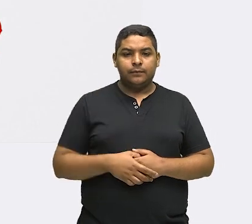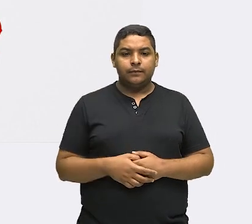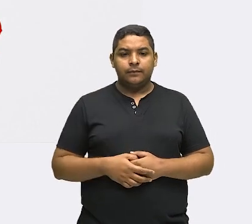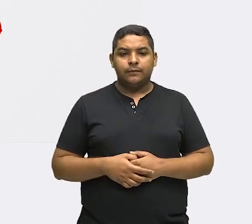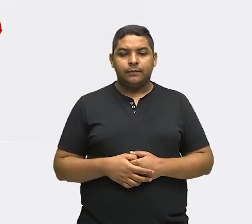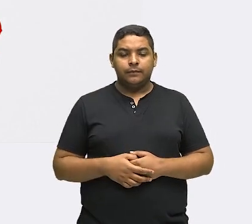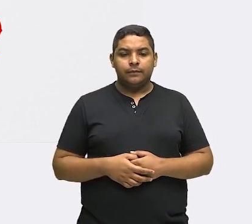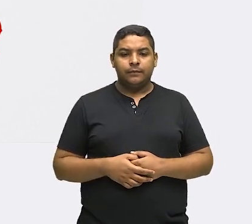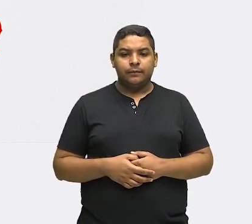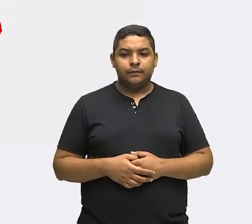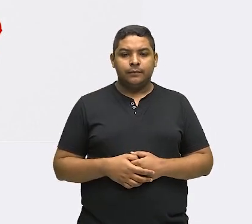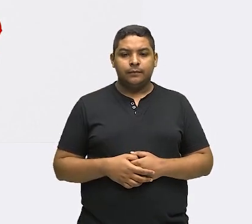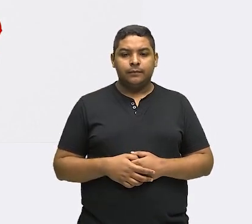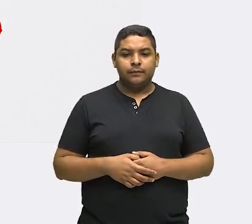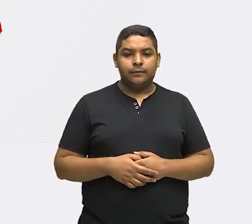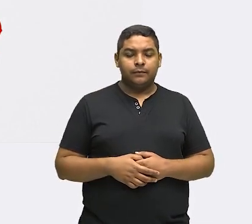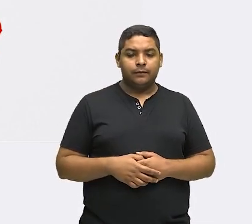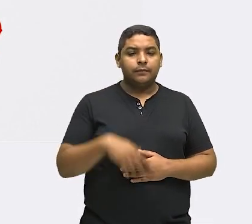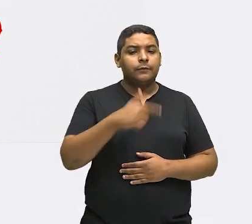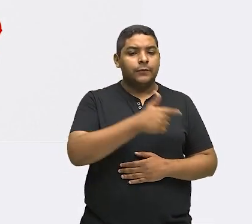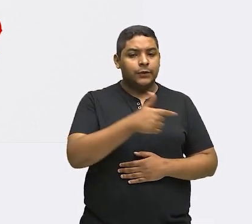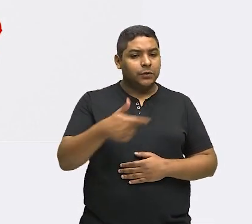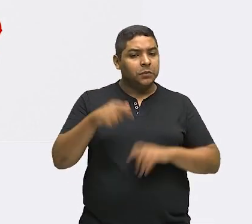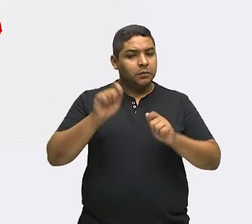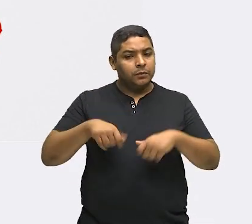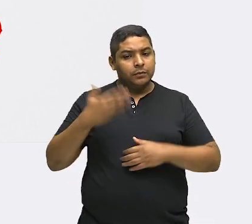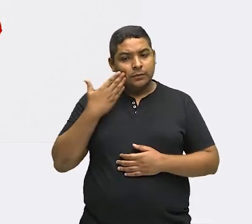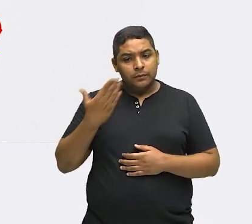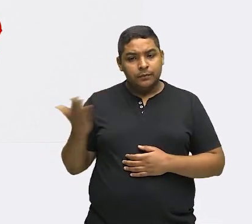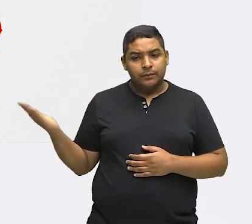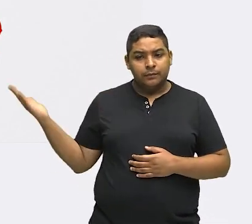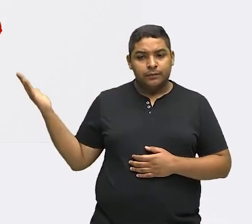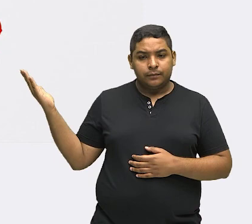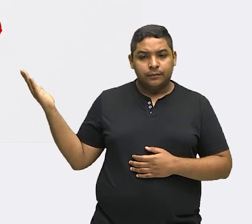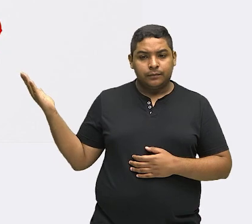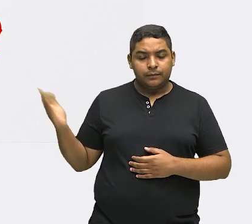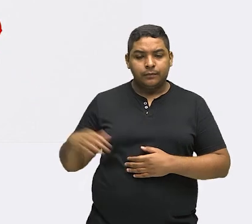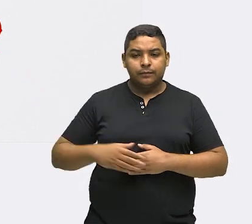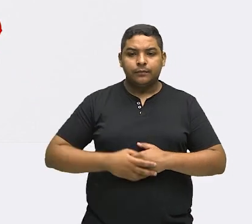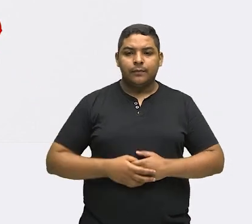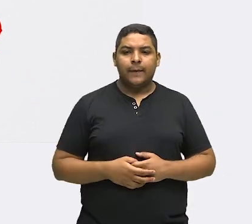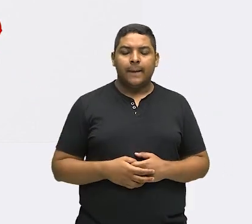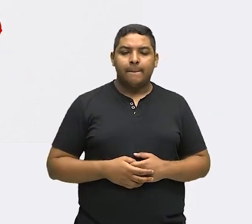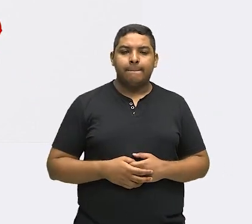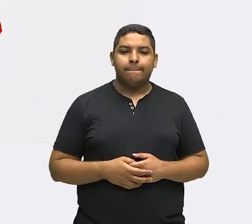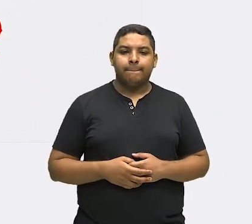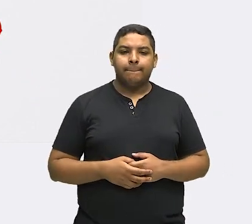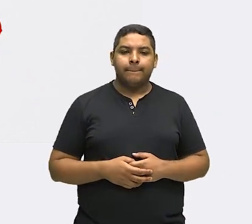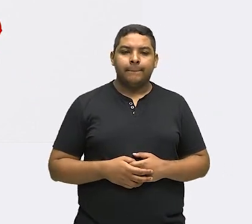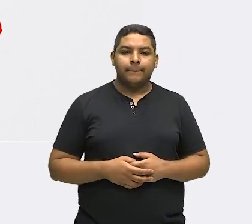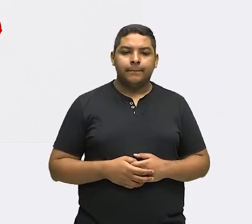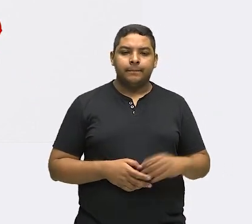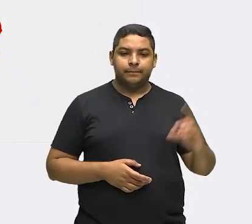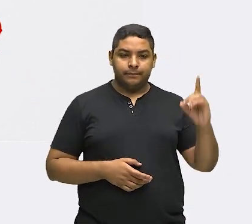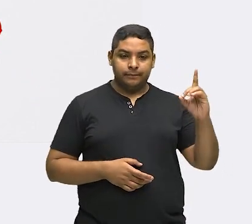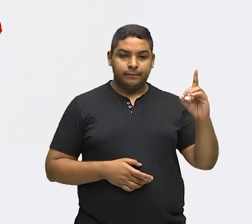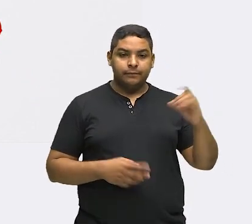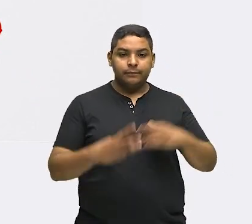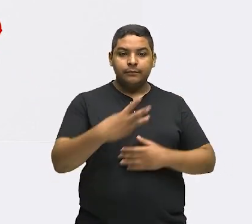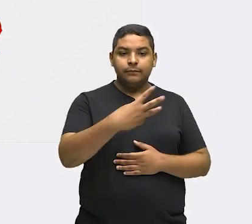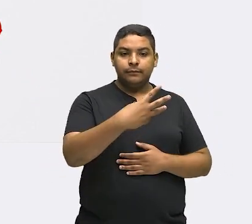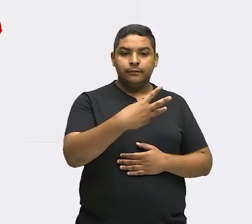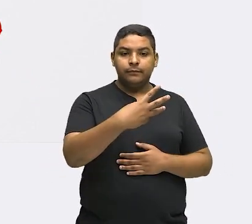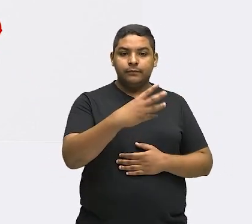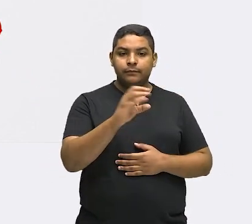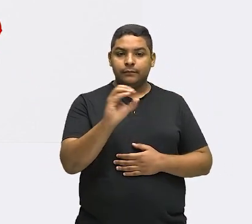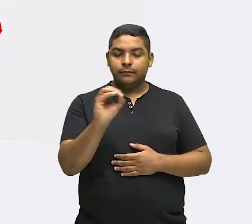tenho 22. A mesma ideia do 30 aqui, ó. 30. 30. 30. Se eu